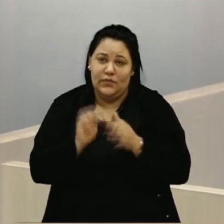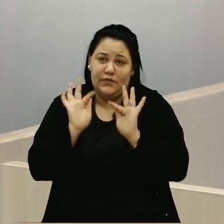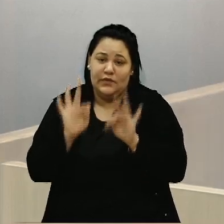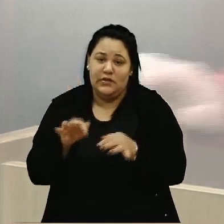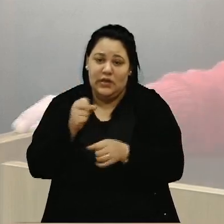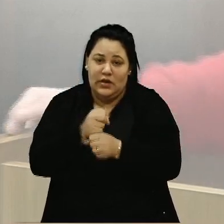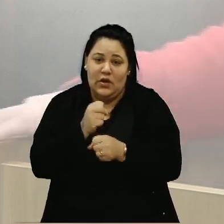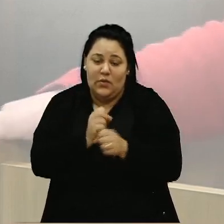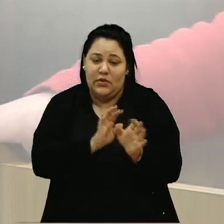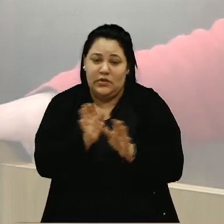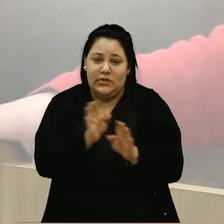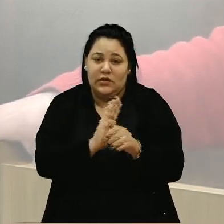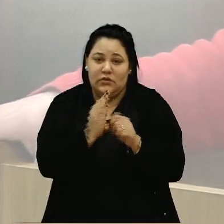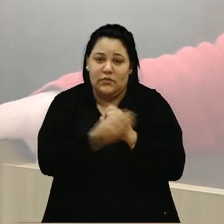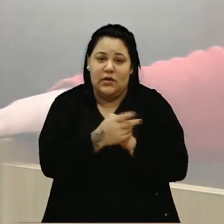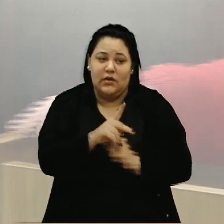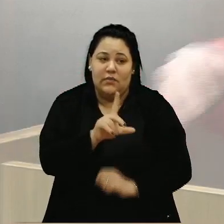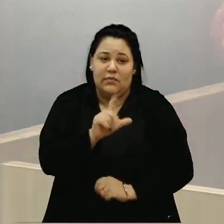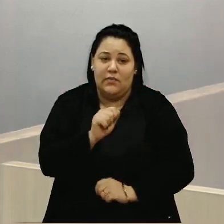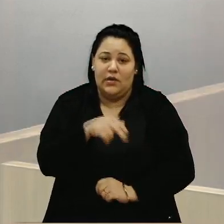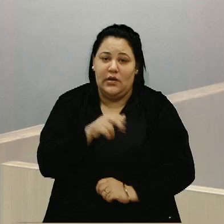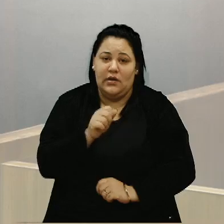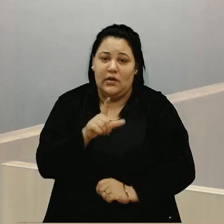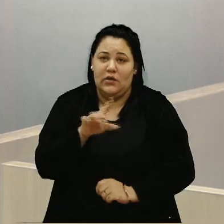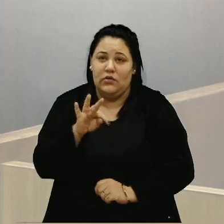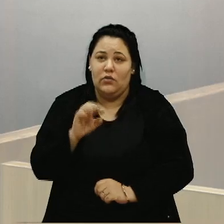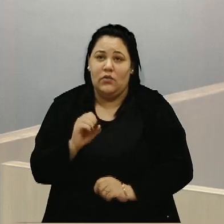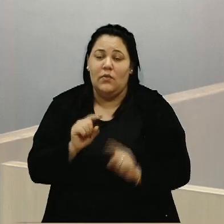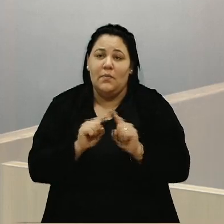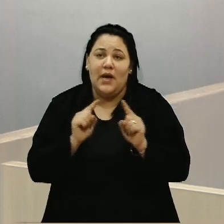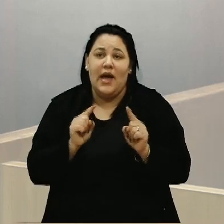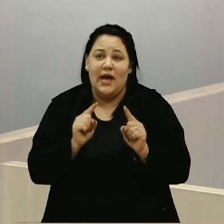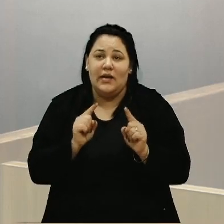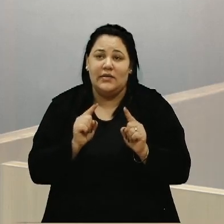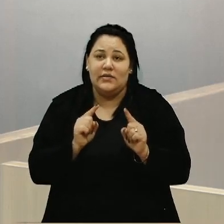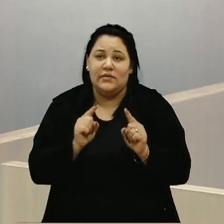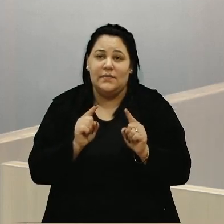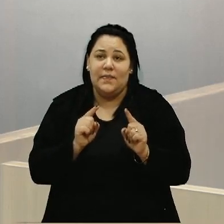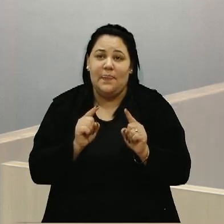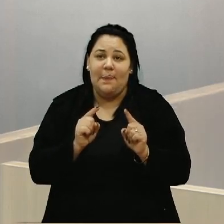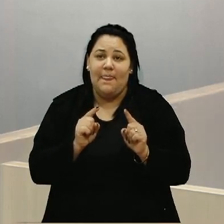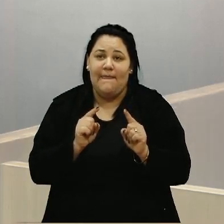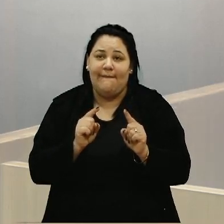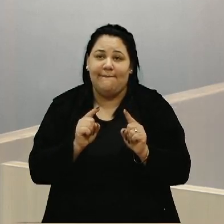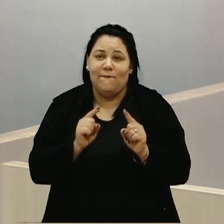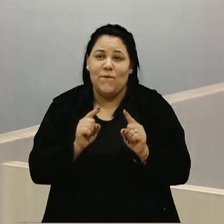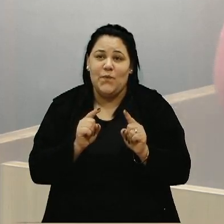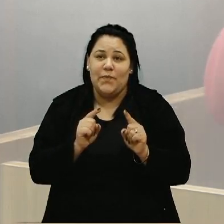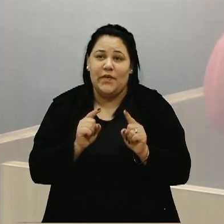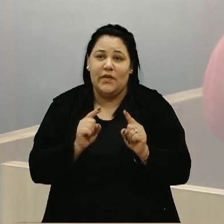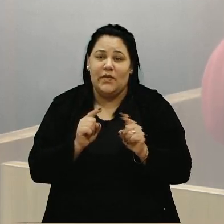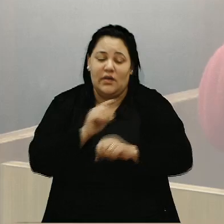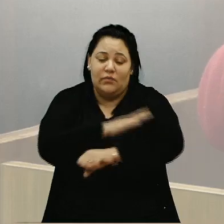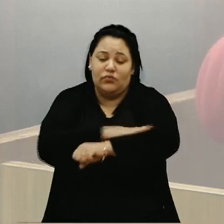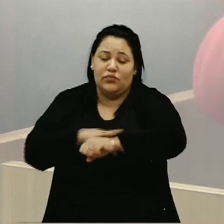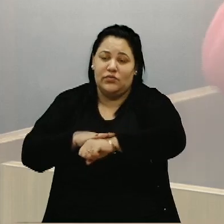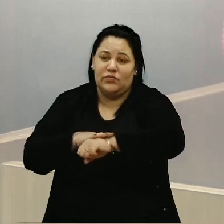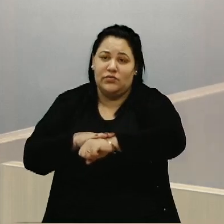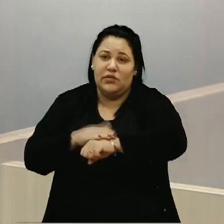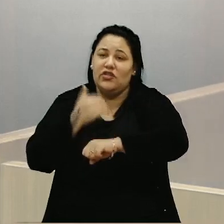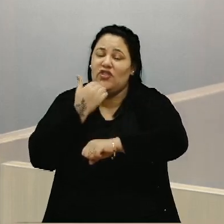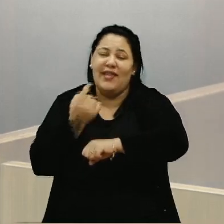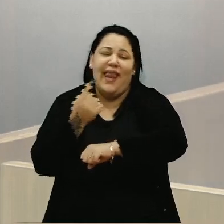ali do acesso ao bairro Planalto, mas algo bem feito e concretizado, que traga resultados. Não adianta ir lá fazer